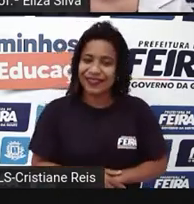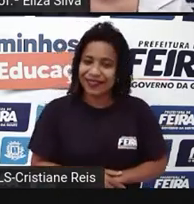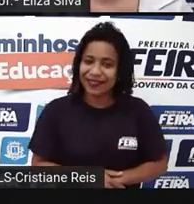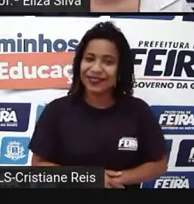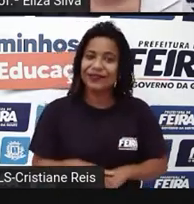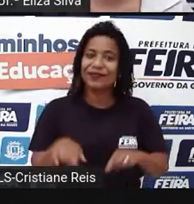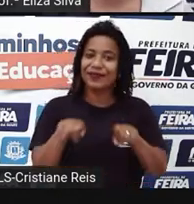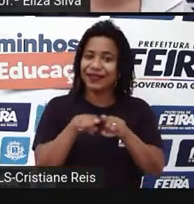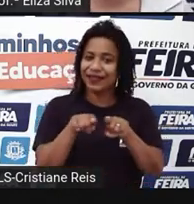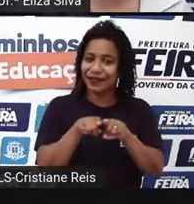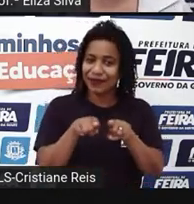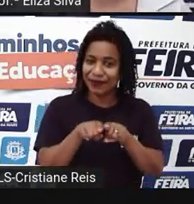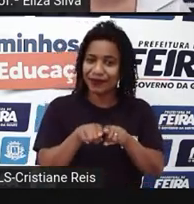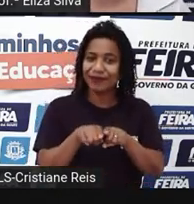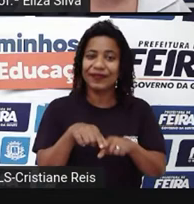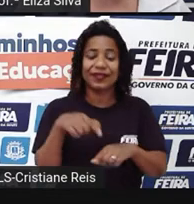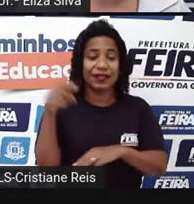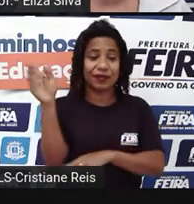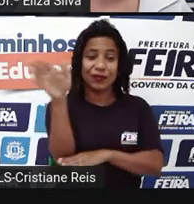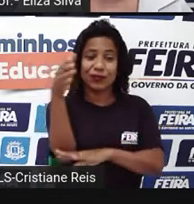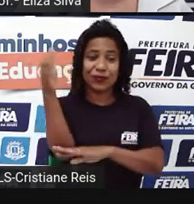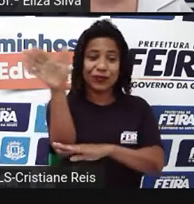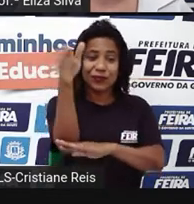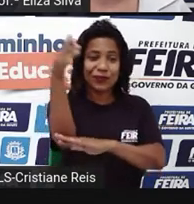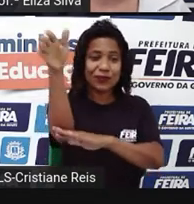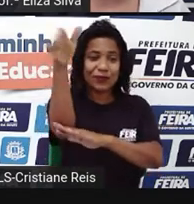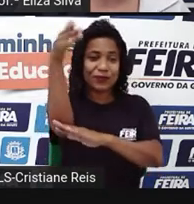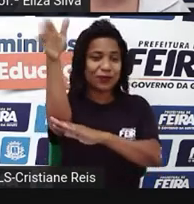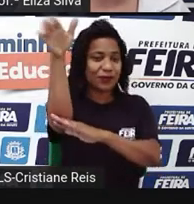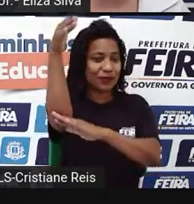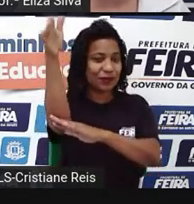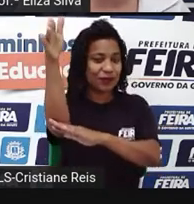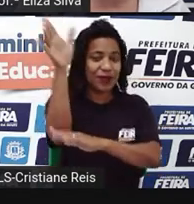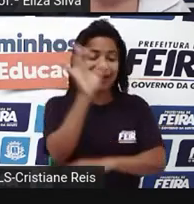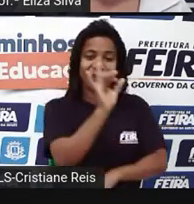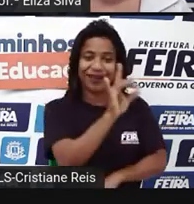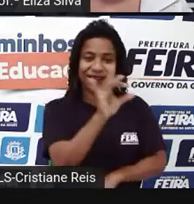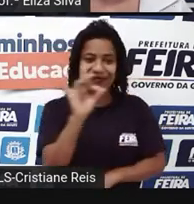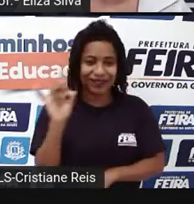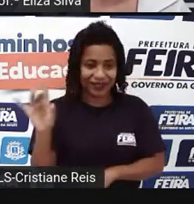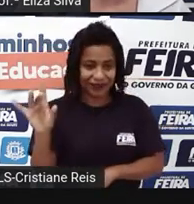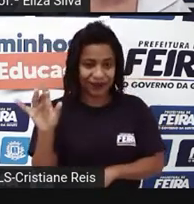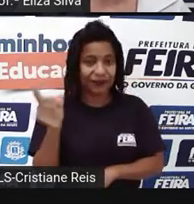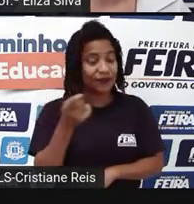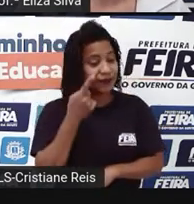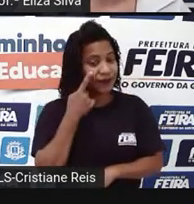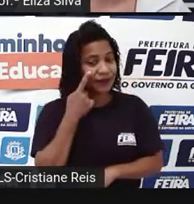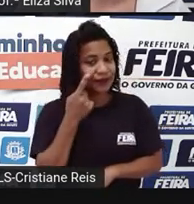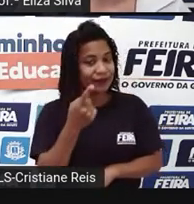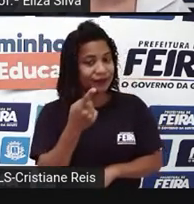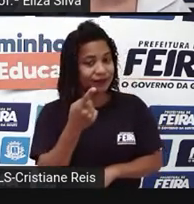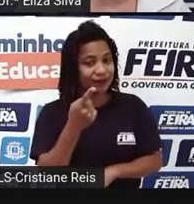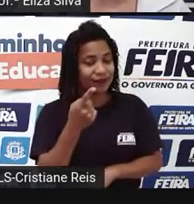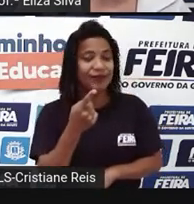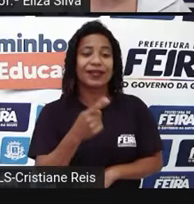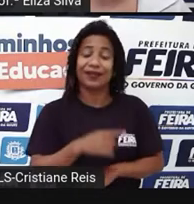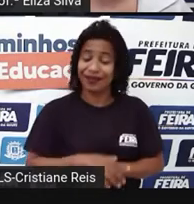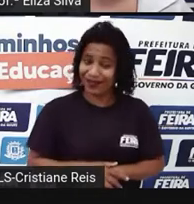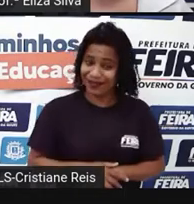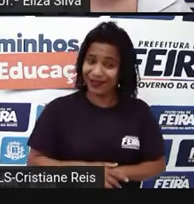as flags, né? As bandeiras que representam cada país. Here, South